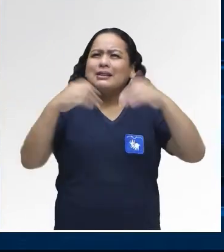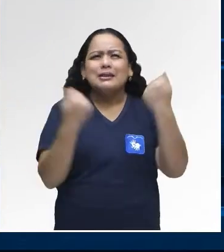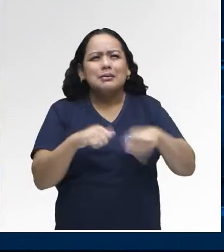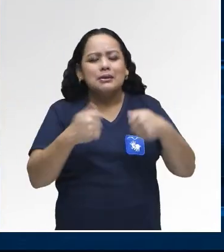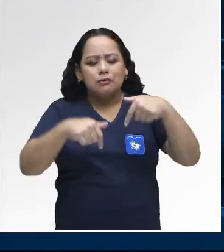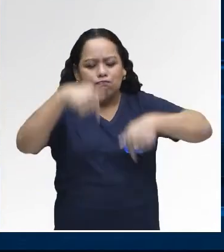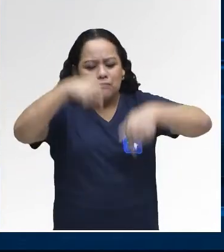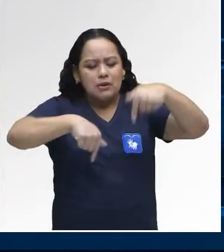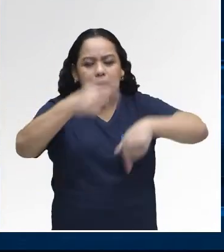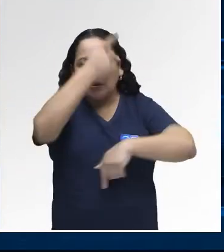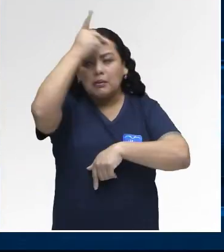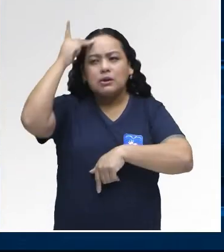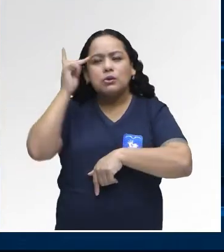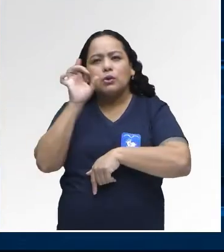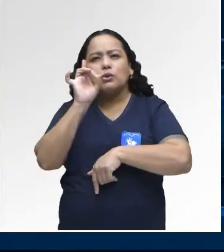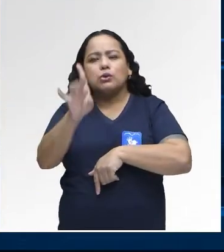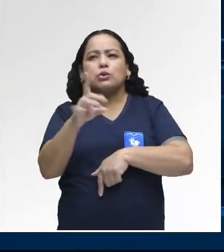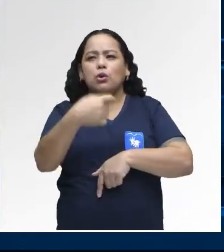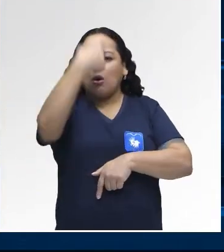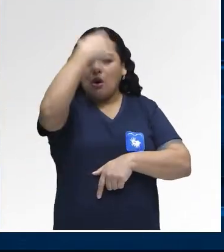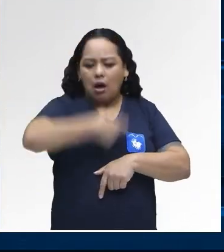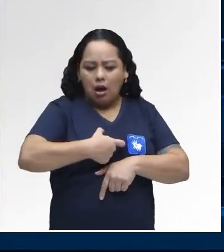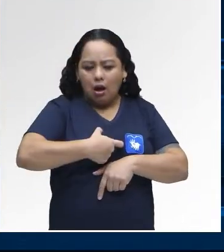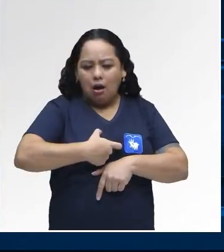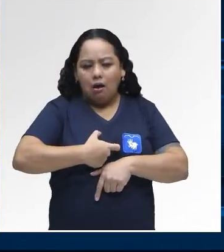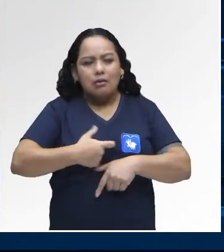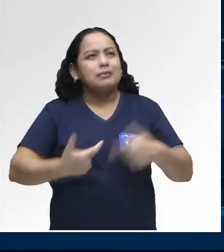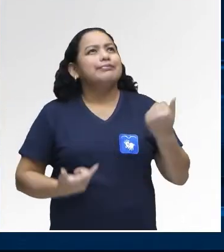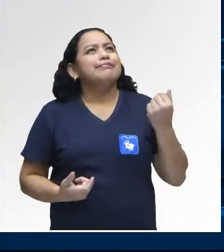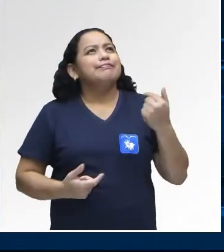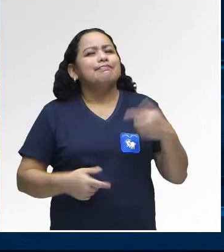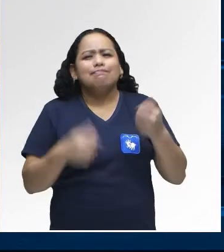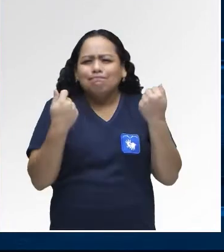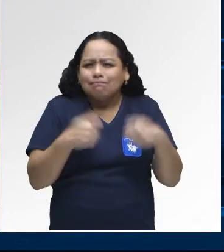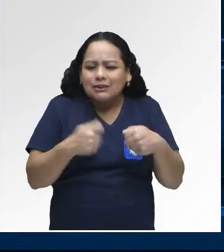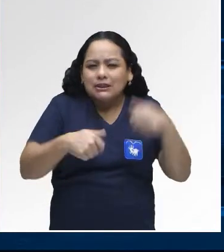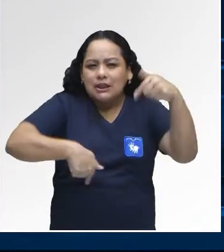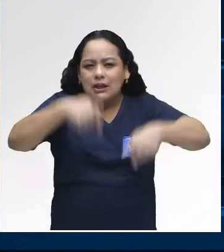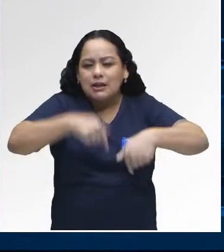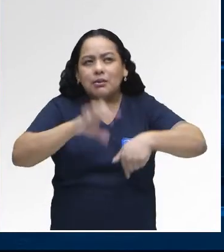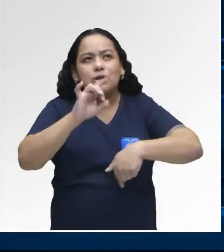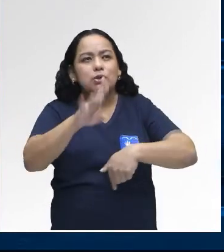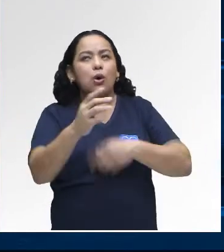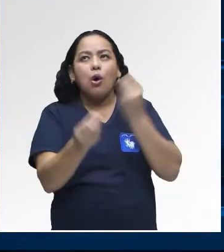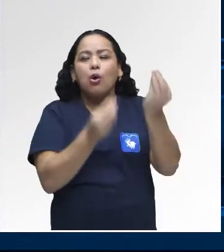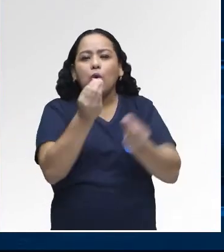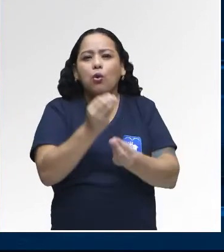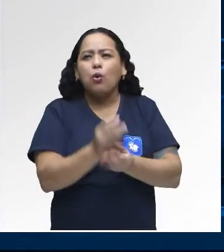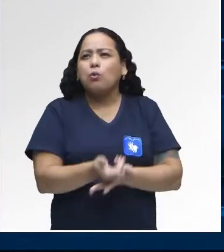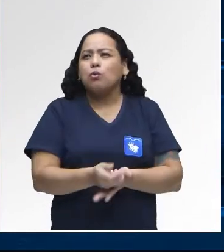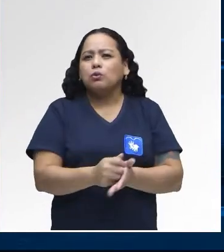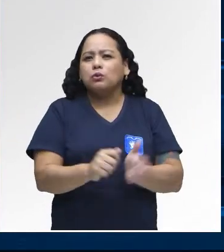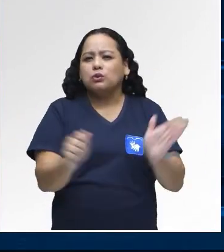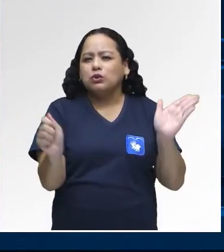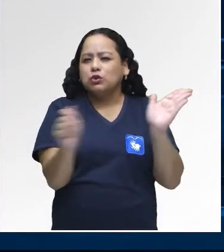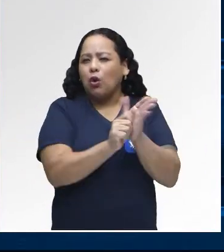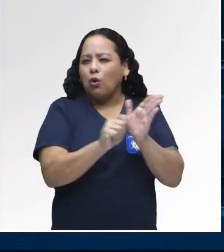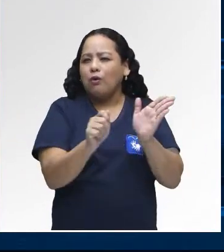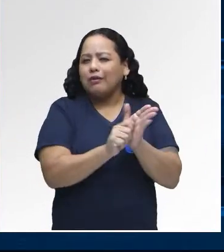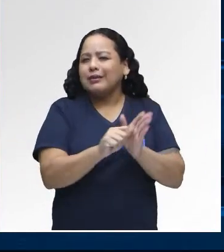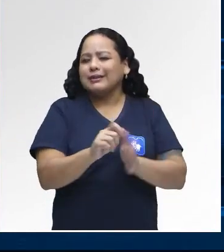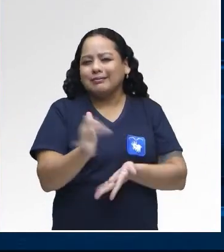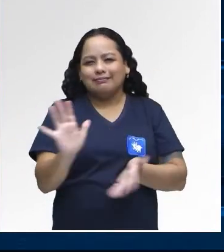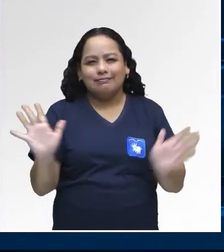a pessoa só vai se tornar dependente daquelas drogas que são ilícitas, né? A gente